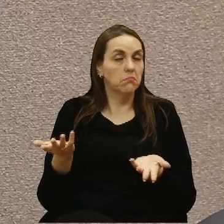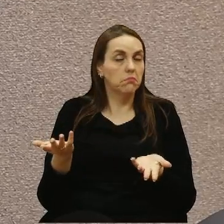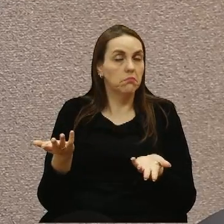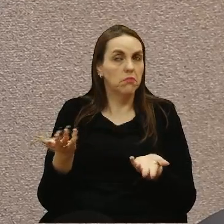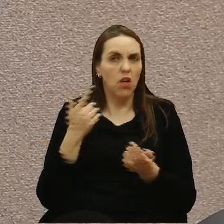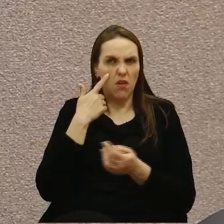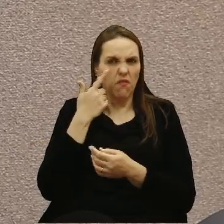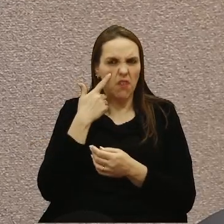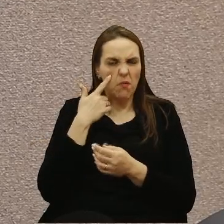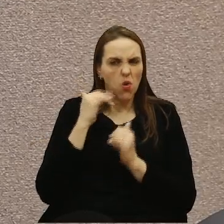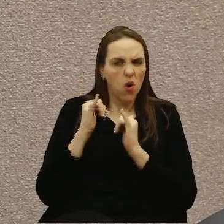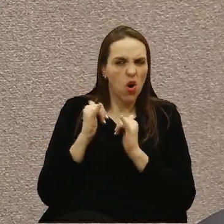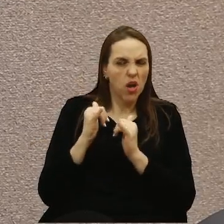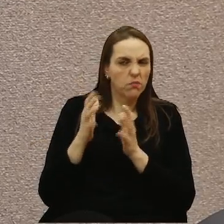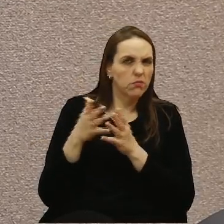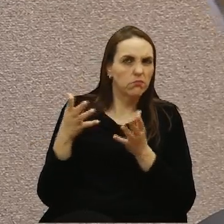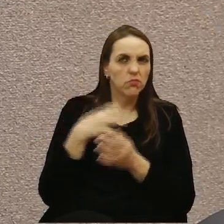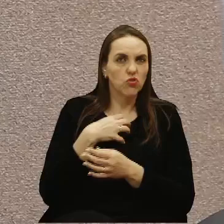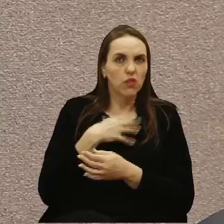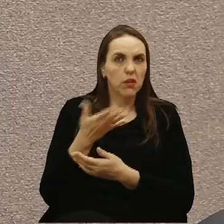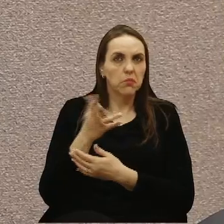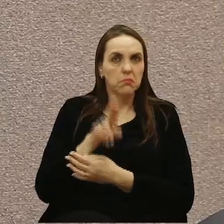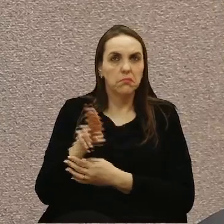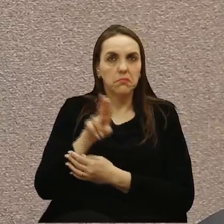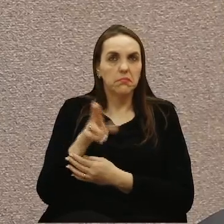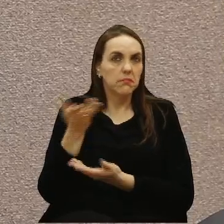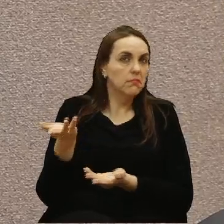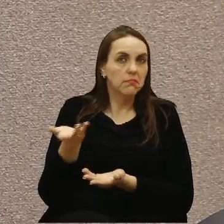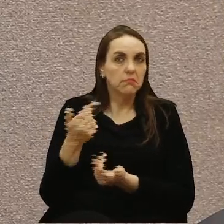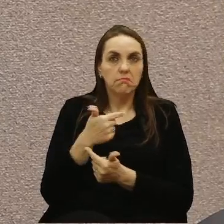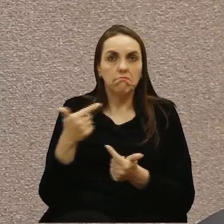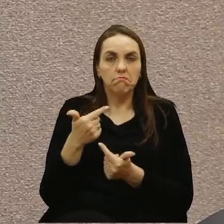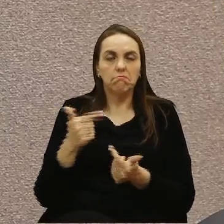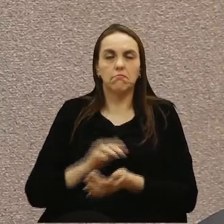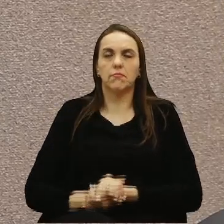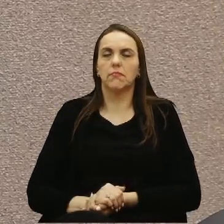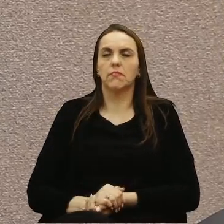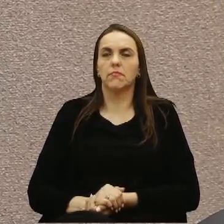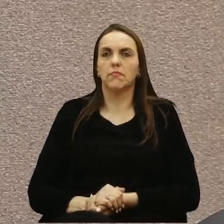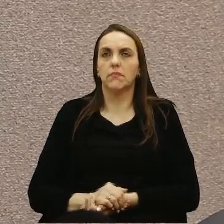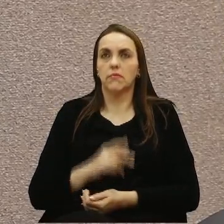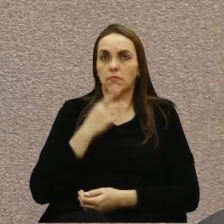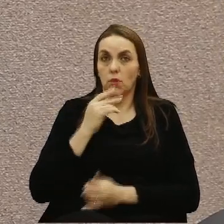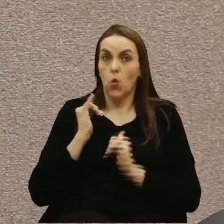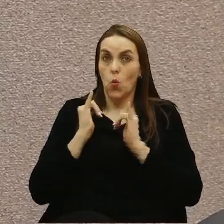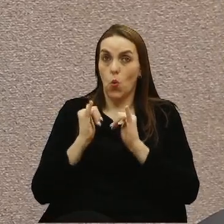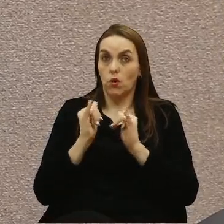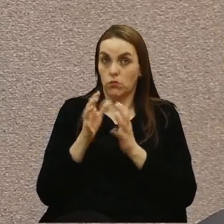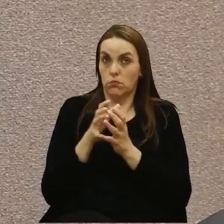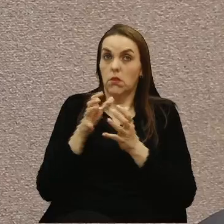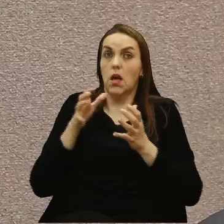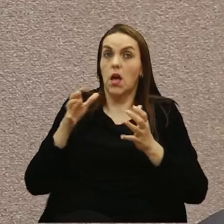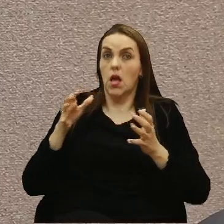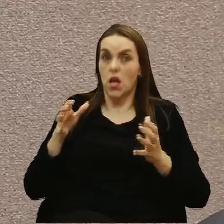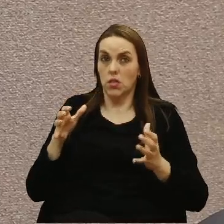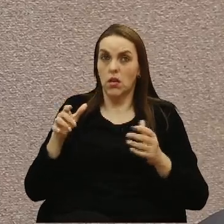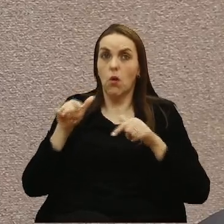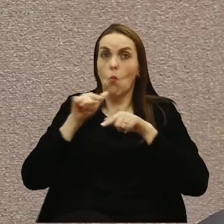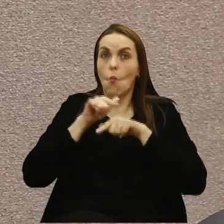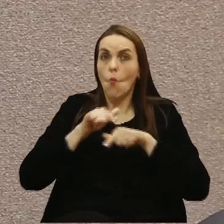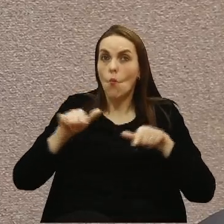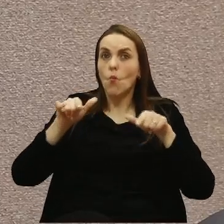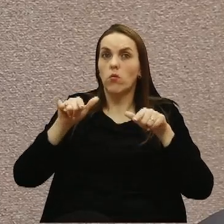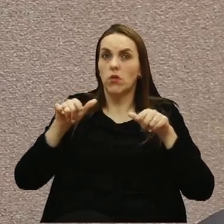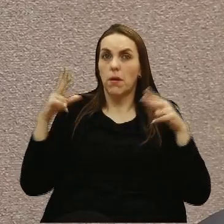desses em operação. Senhoras e senhores, eu vou dizer uma coisa. Quando eu coloco um ônibus grande, andando sem ninguém, somente